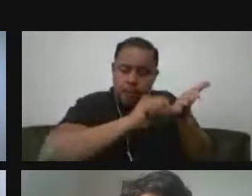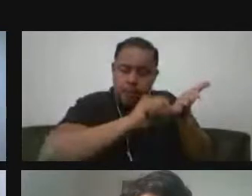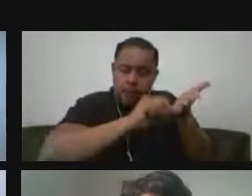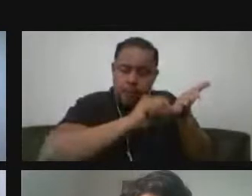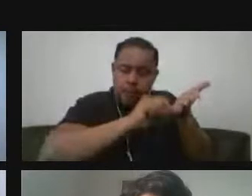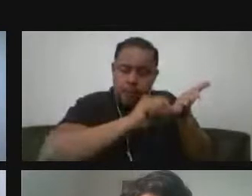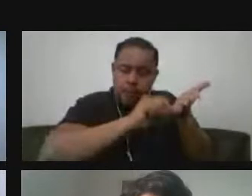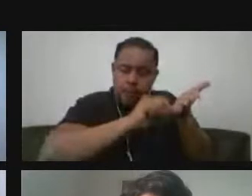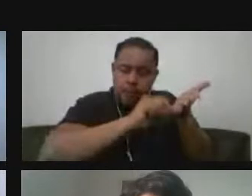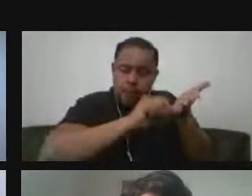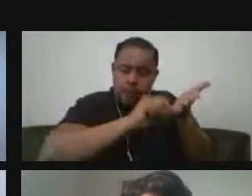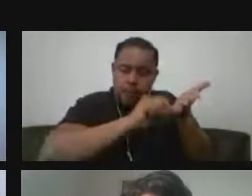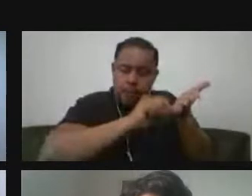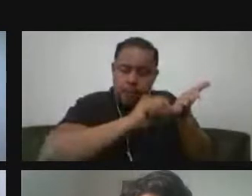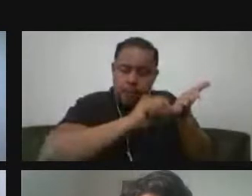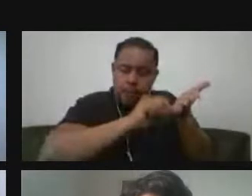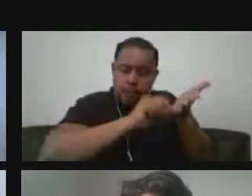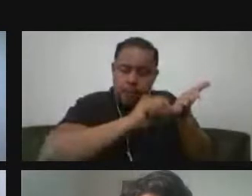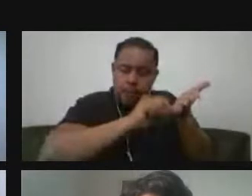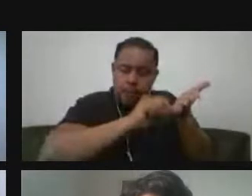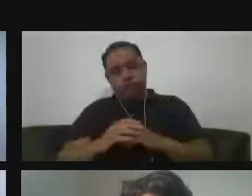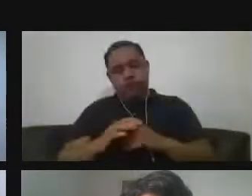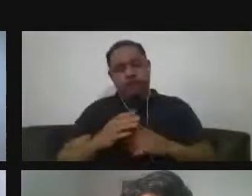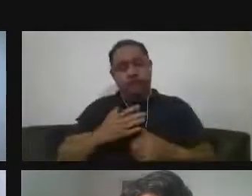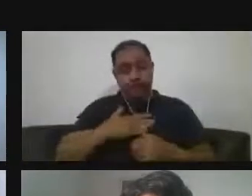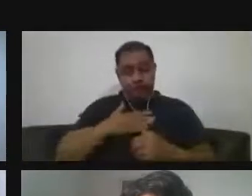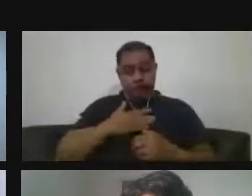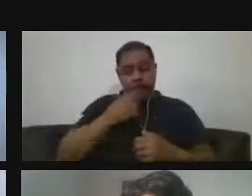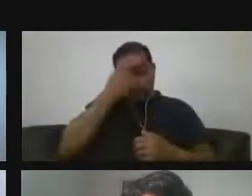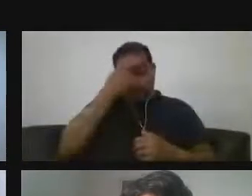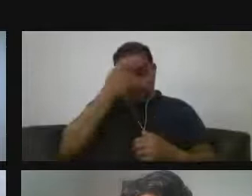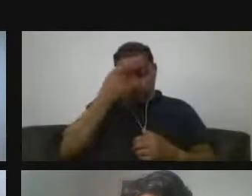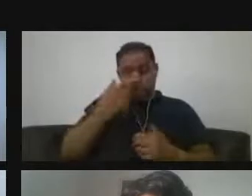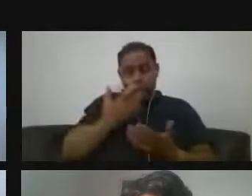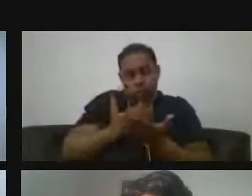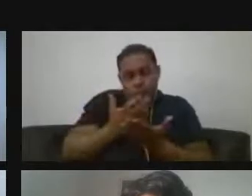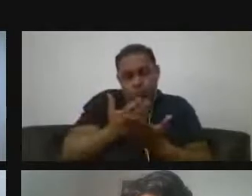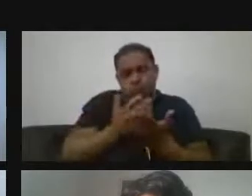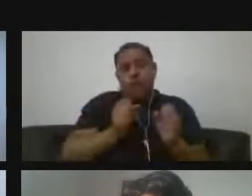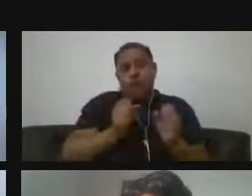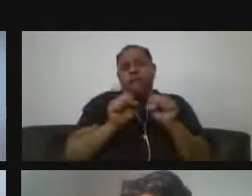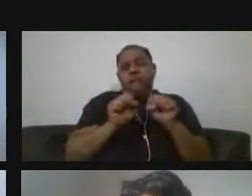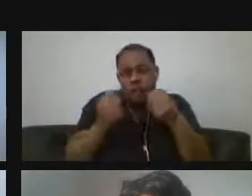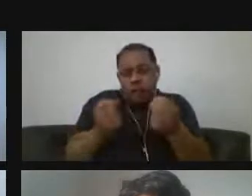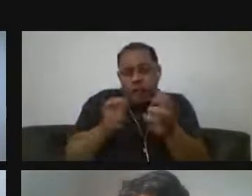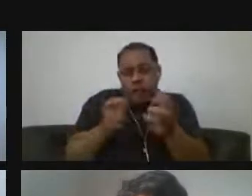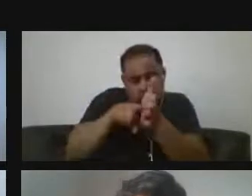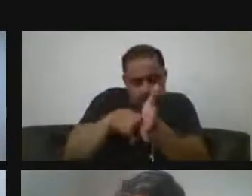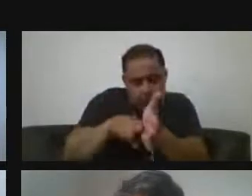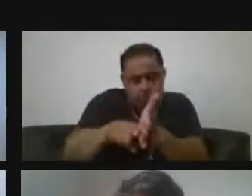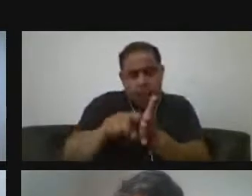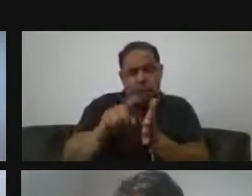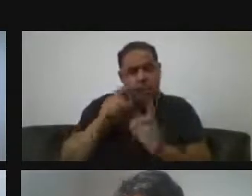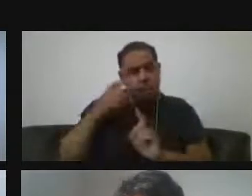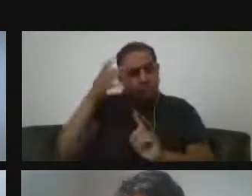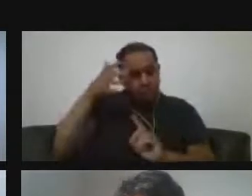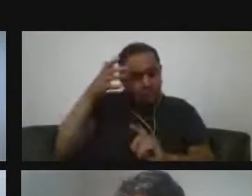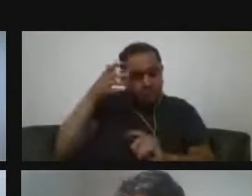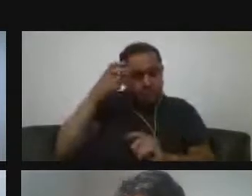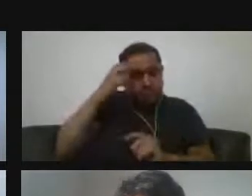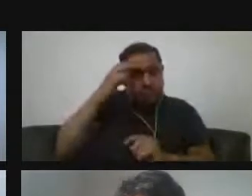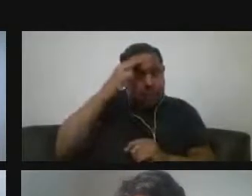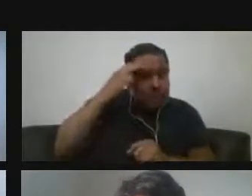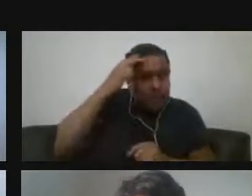Durante a minha graduação, tenho me esforçado em estudar esse pensador e eu encontro no Fernando Pessoa uma certa